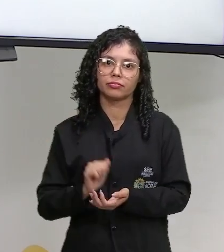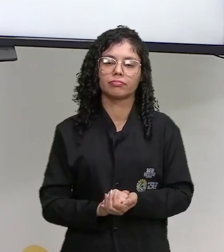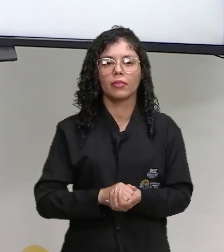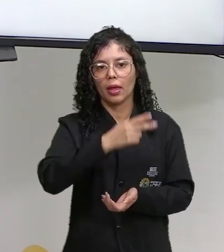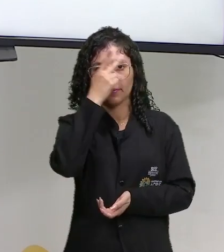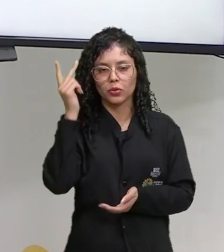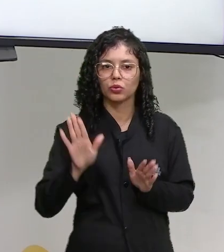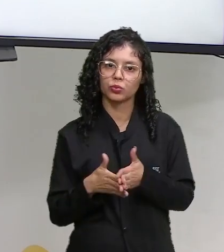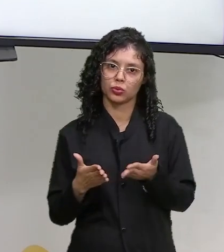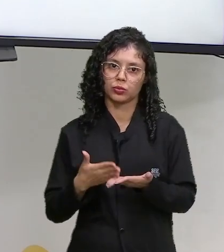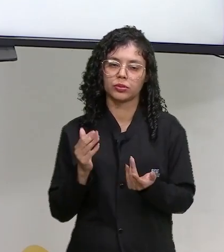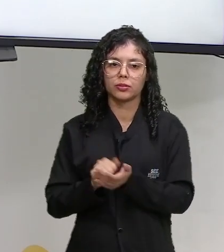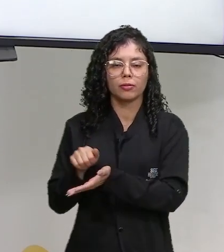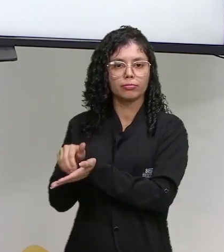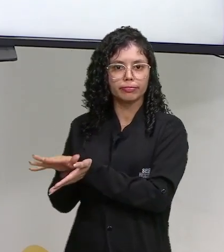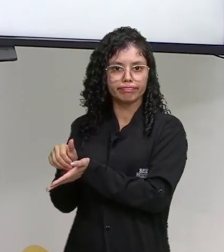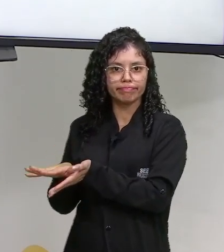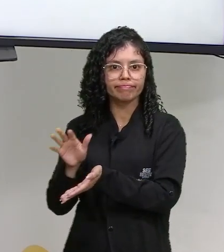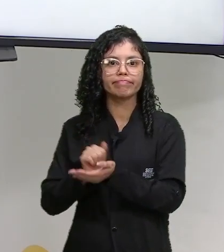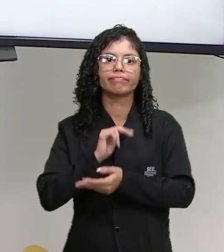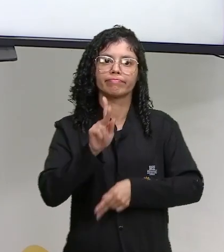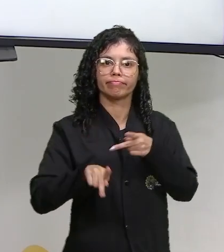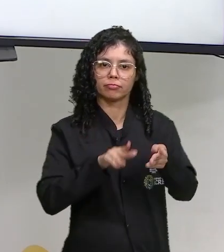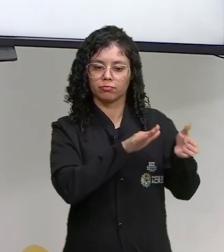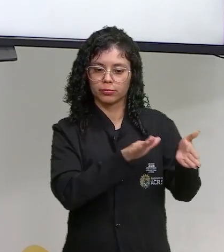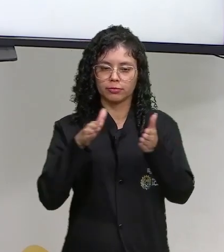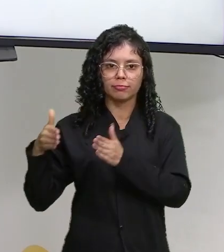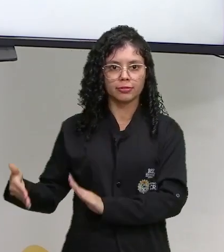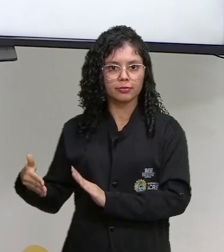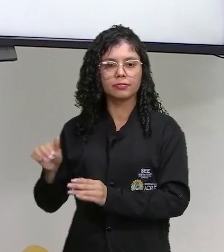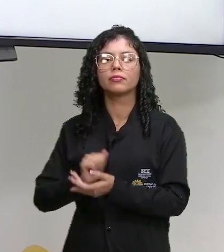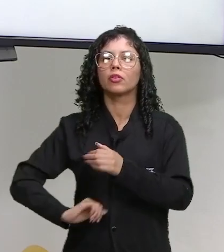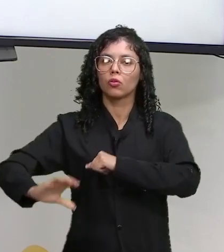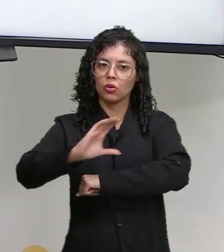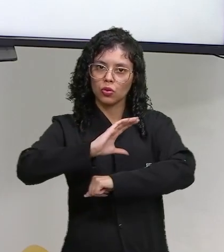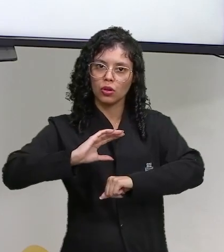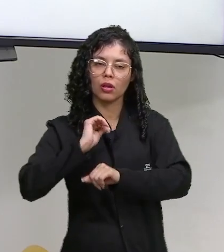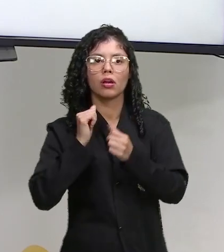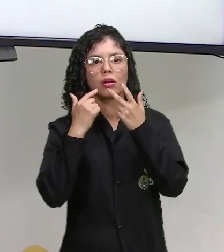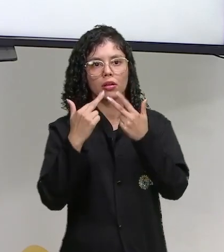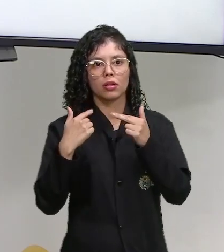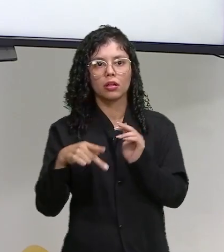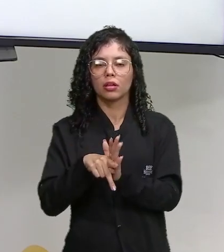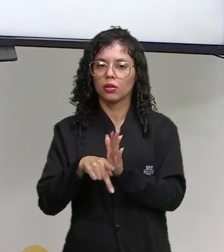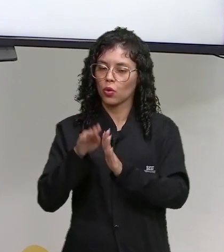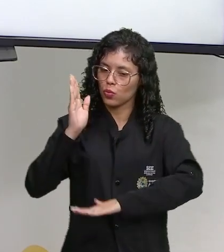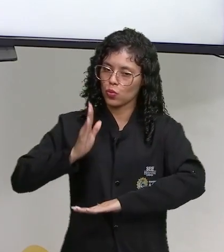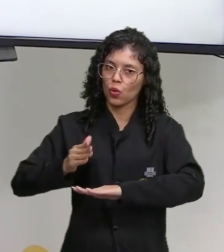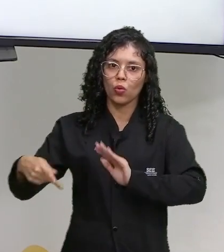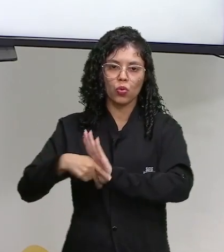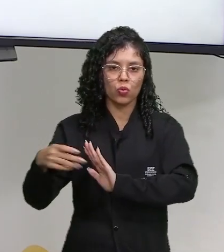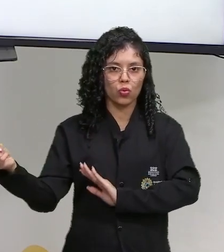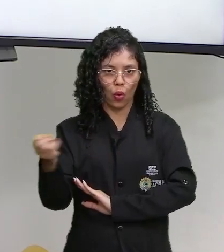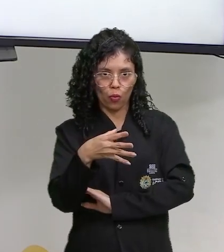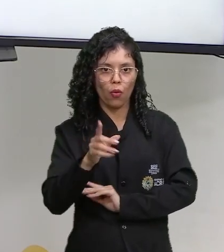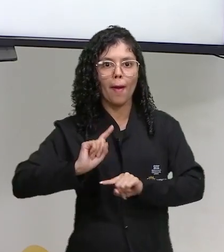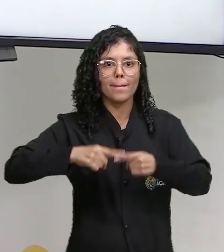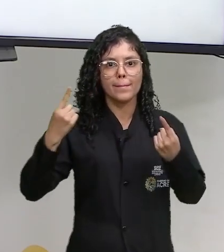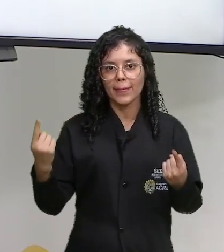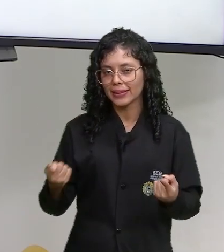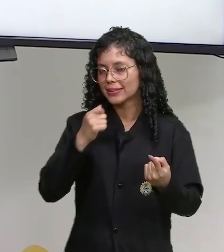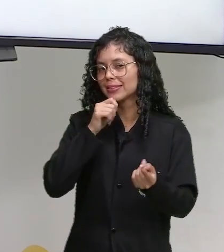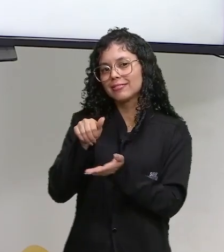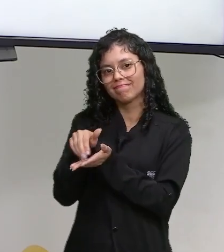mendigos. Então, excluía boa parte da população. É uma Constituição que traz novidades, que traz modernidade para o Brasil, mas que